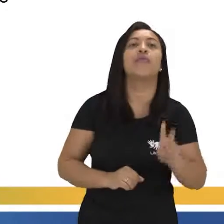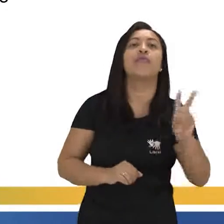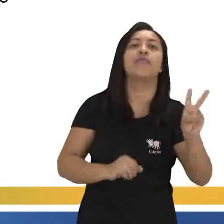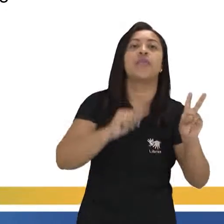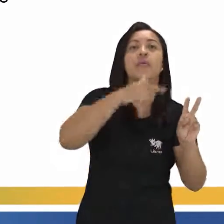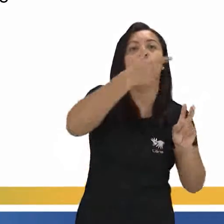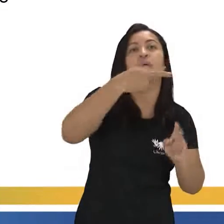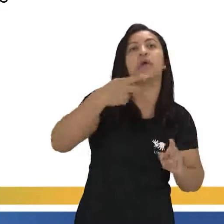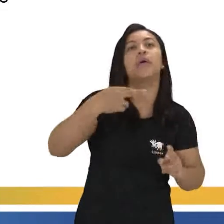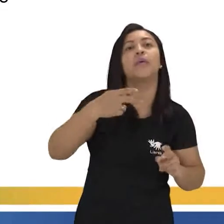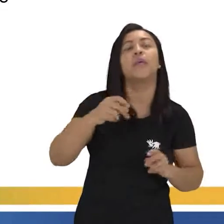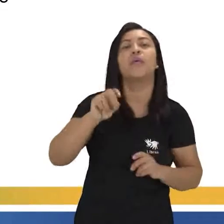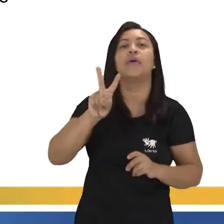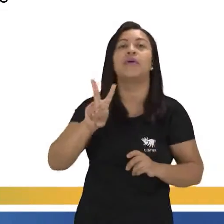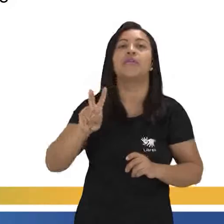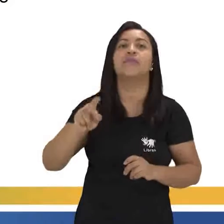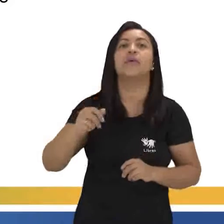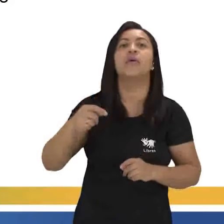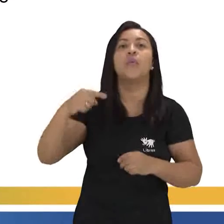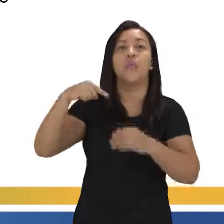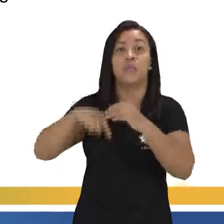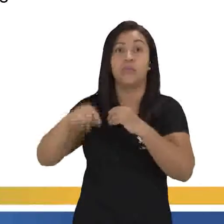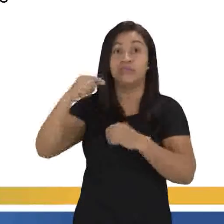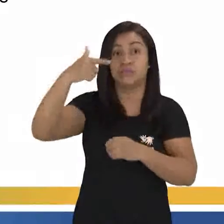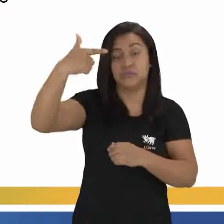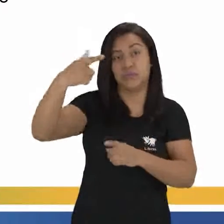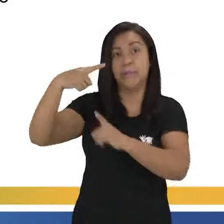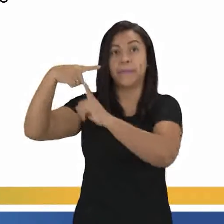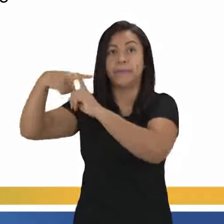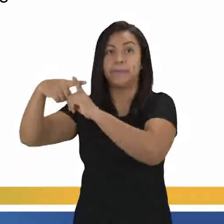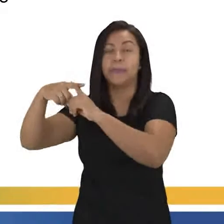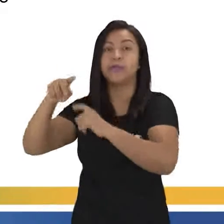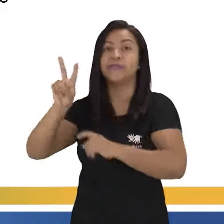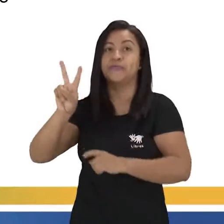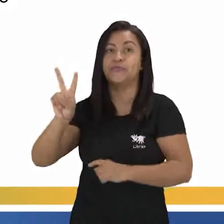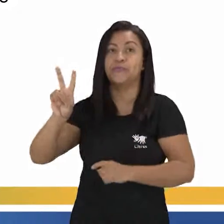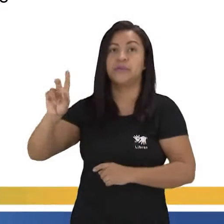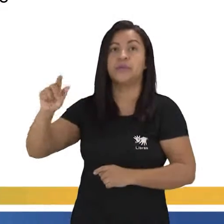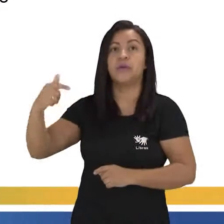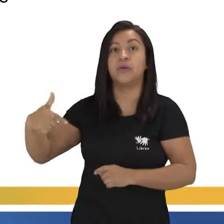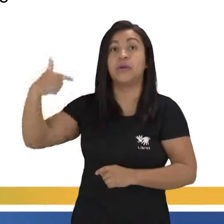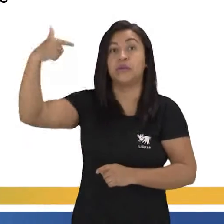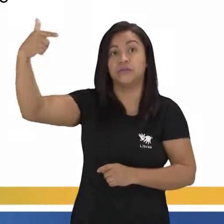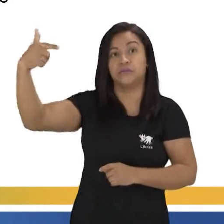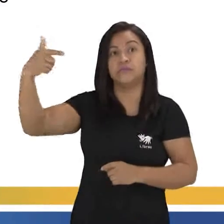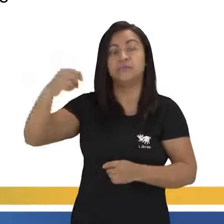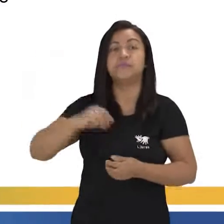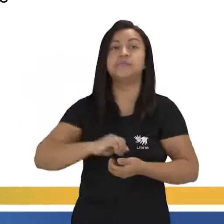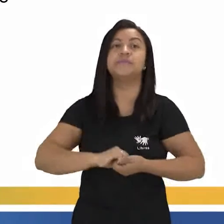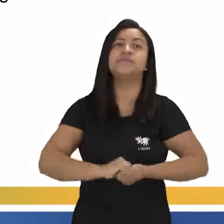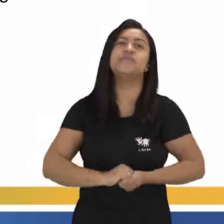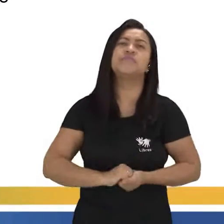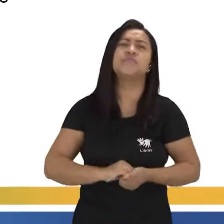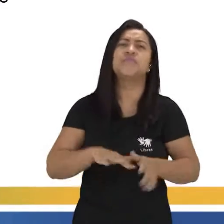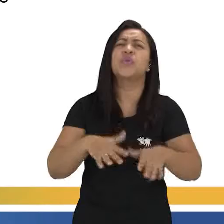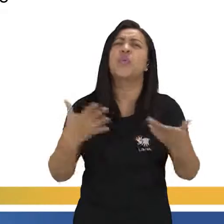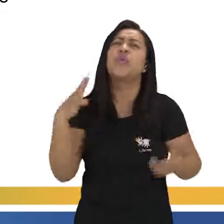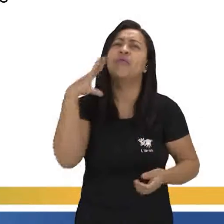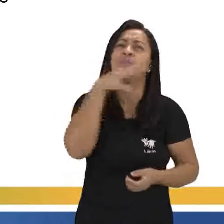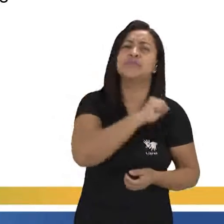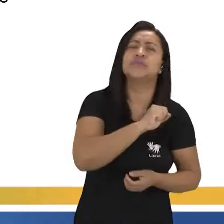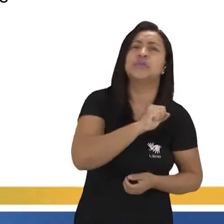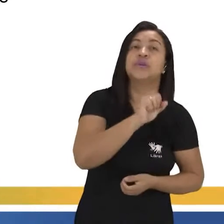quadrado mais a velocidade 2 ao quadrado. É só substituir com os valores aí. Então, velocidade ao quadrado é igual. Qual é a velocidade